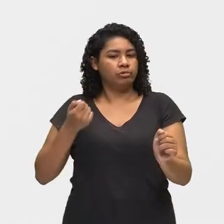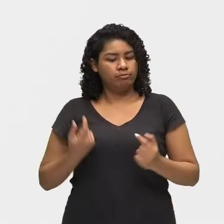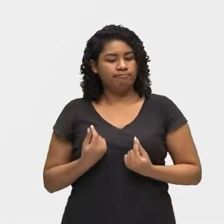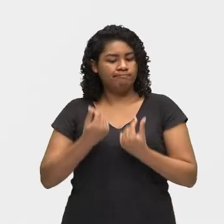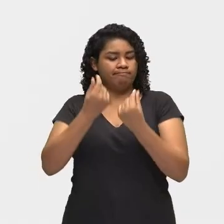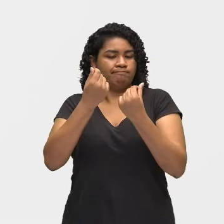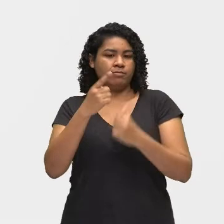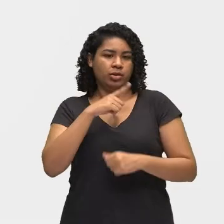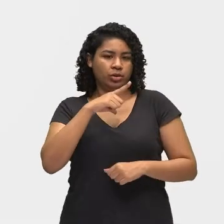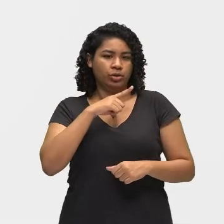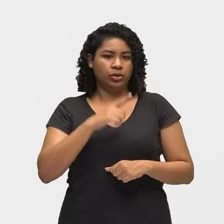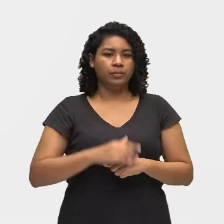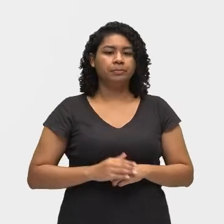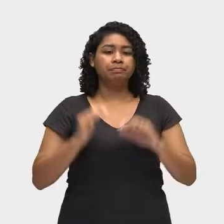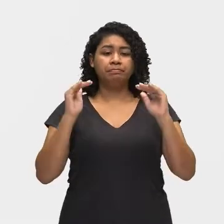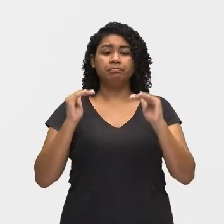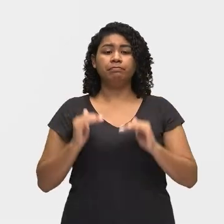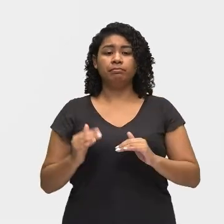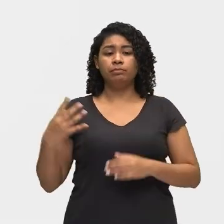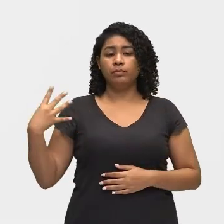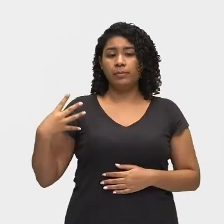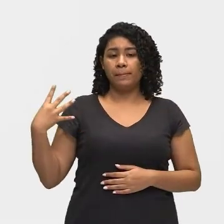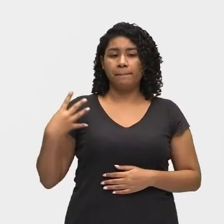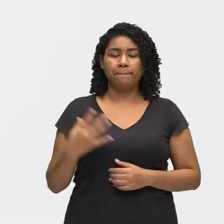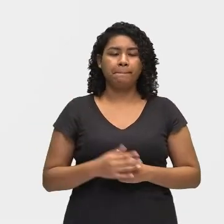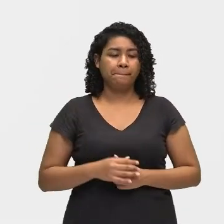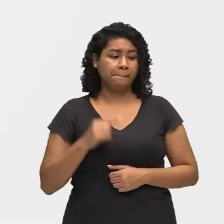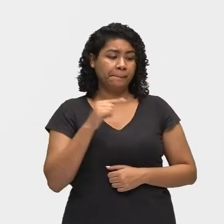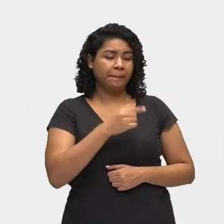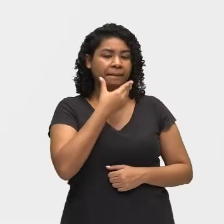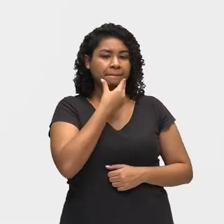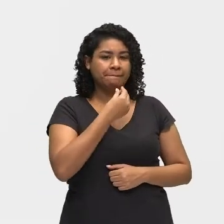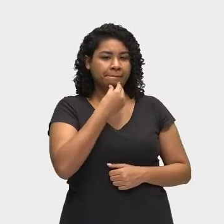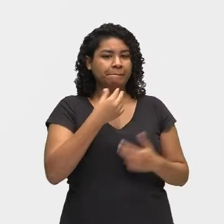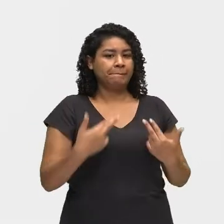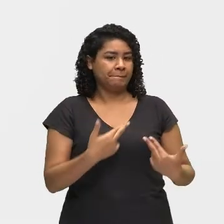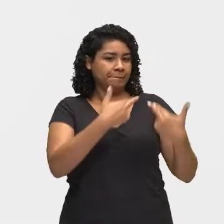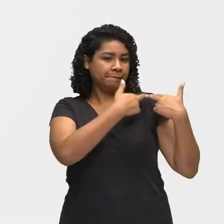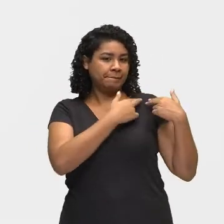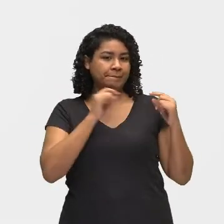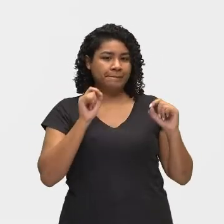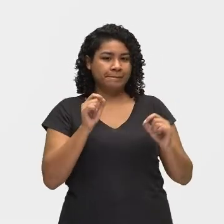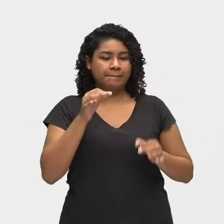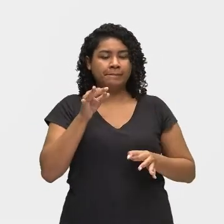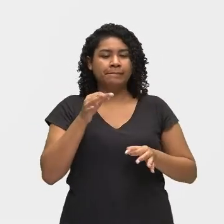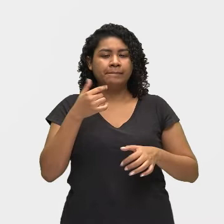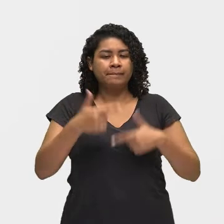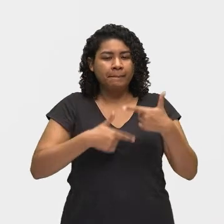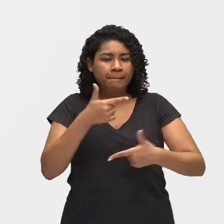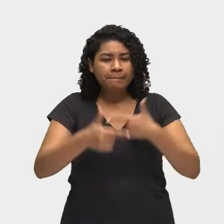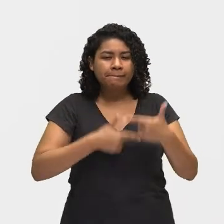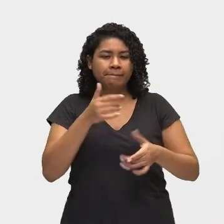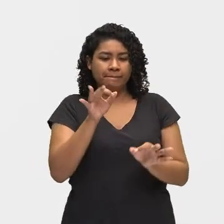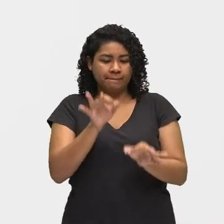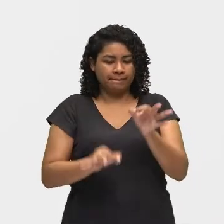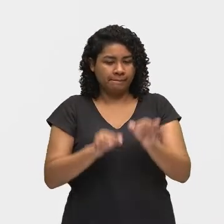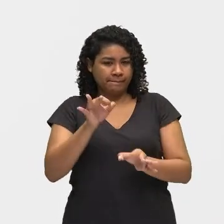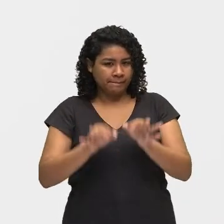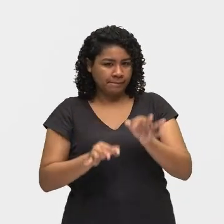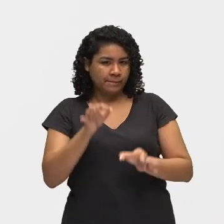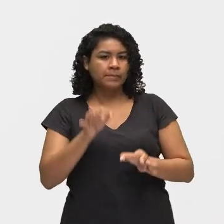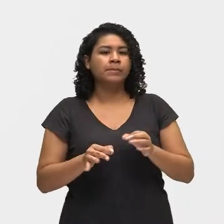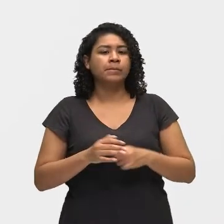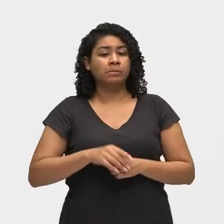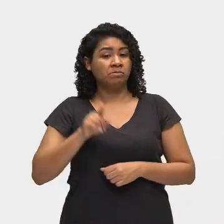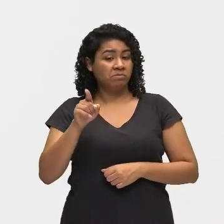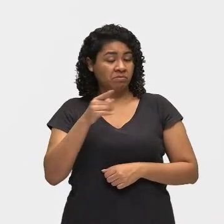ponto, esse cidadão também tinha a função de atuar como juiz civil e criminal,